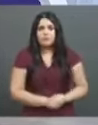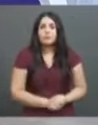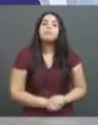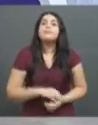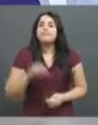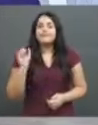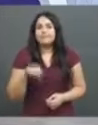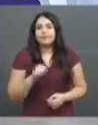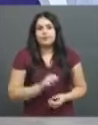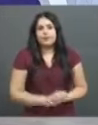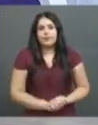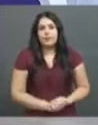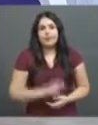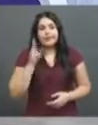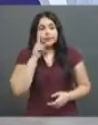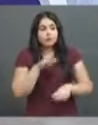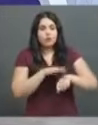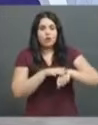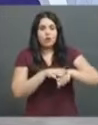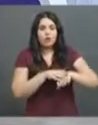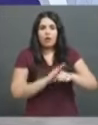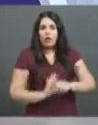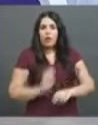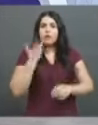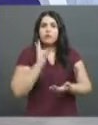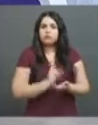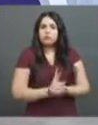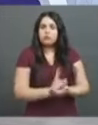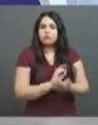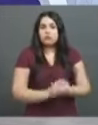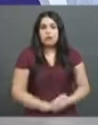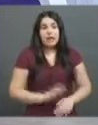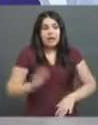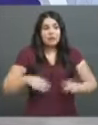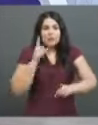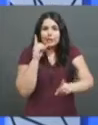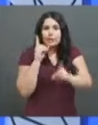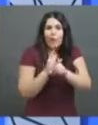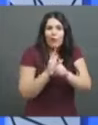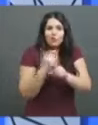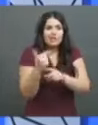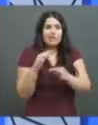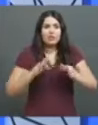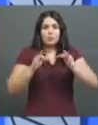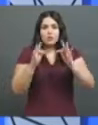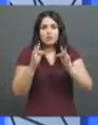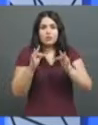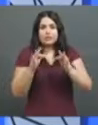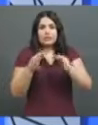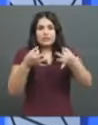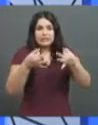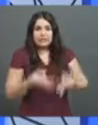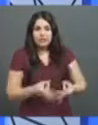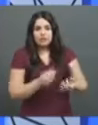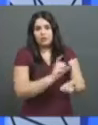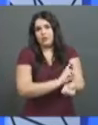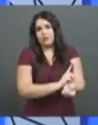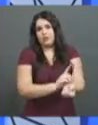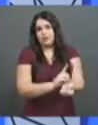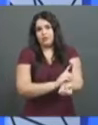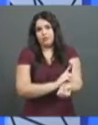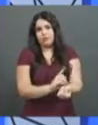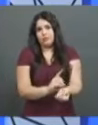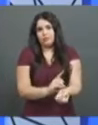uma doença extremamente frequente, muitas vezes não diagnosticada e maltratada, como diabetes. Situação em